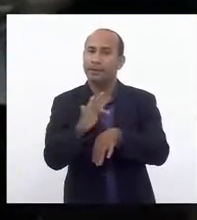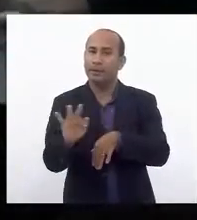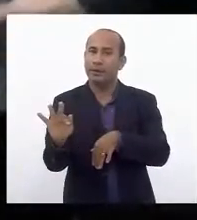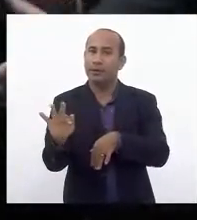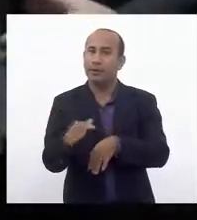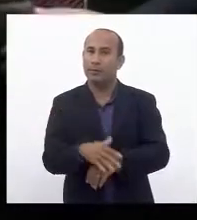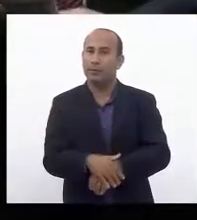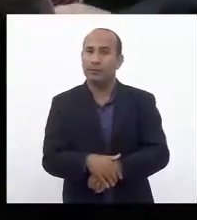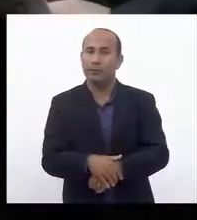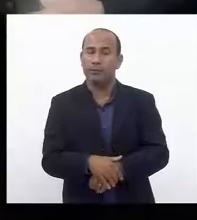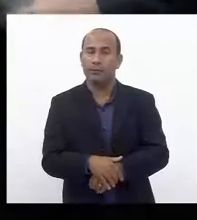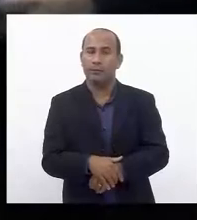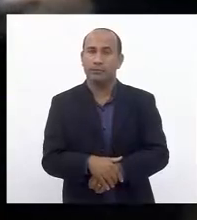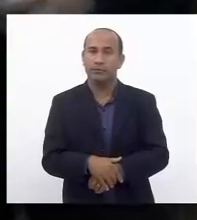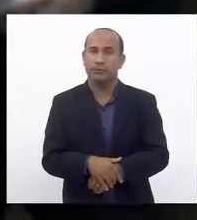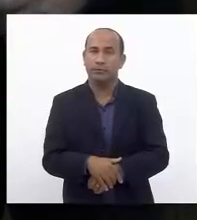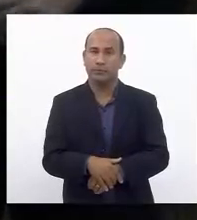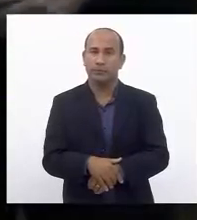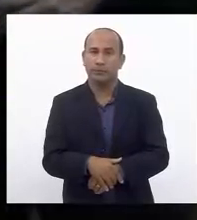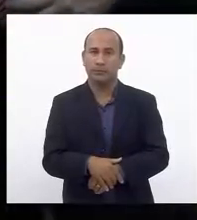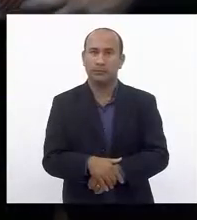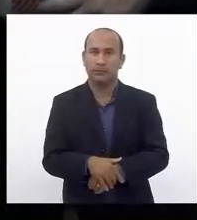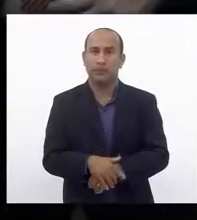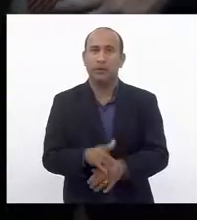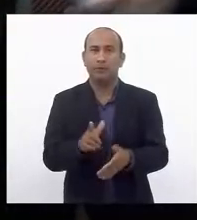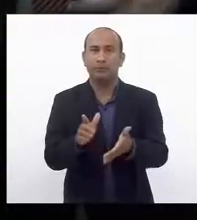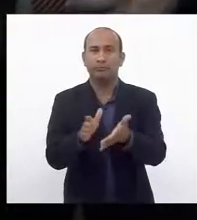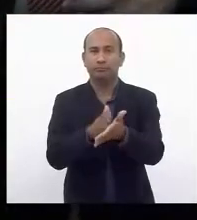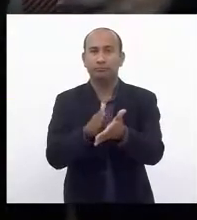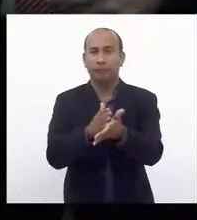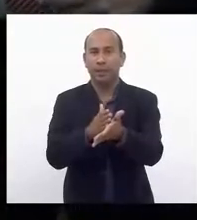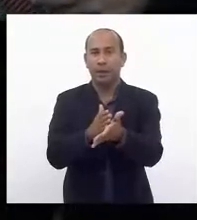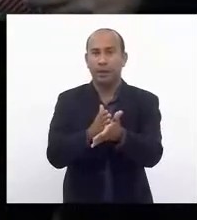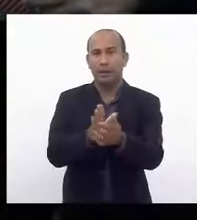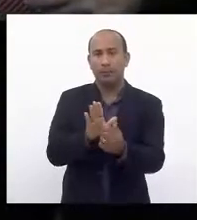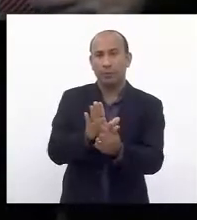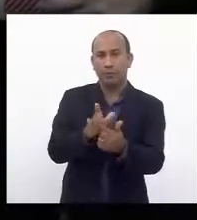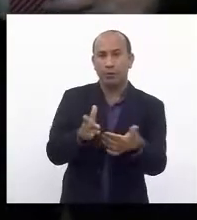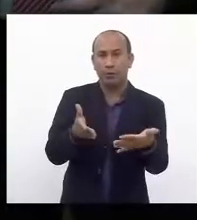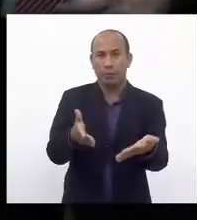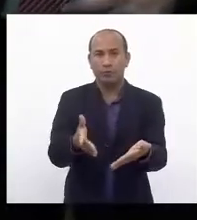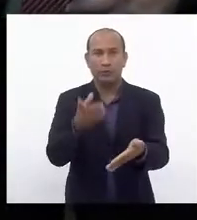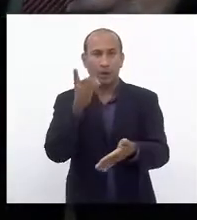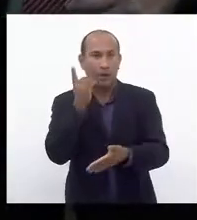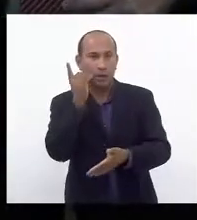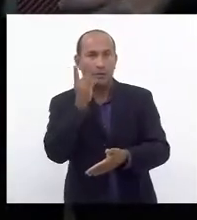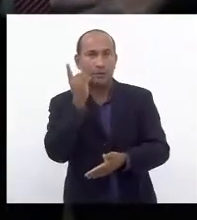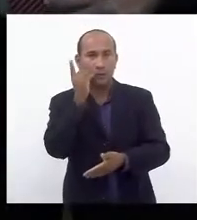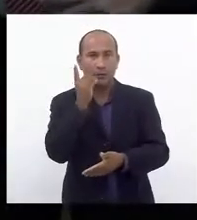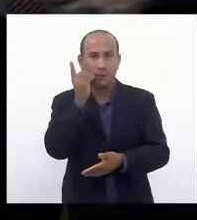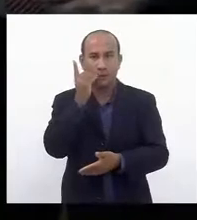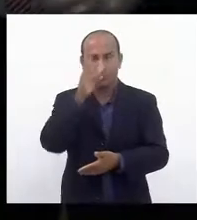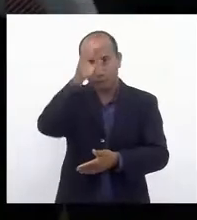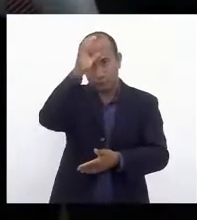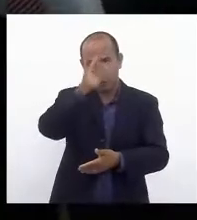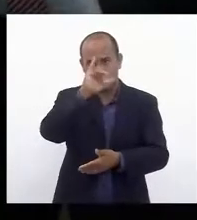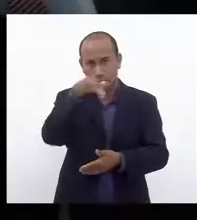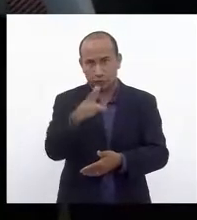moldes da cartilha que nos traz hoje a deputada Tia